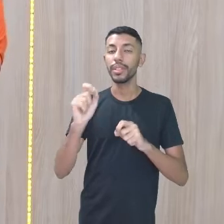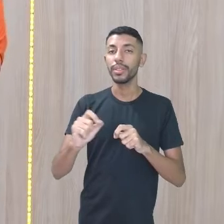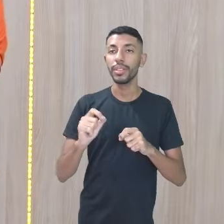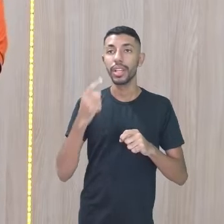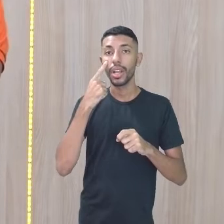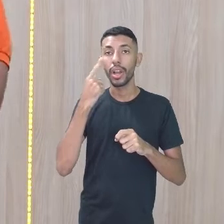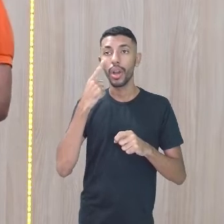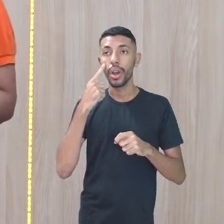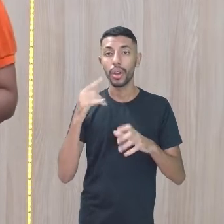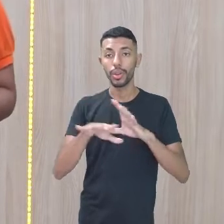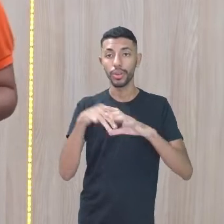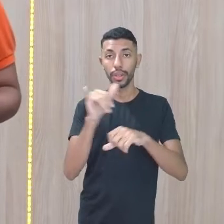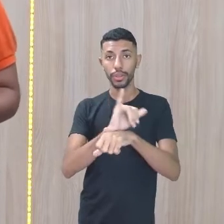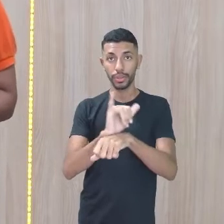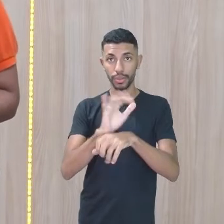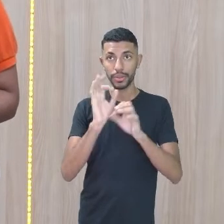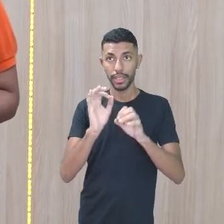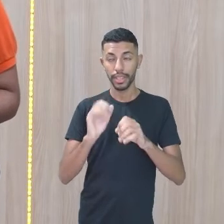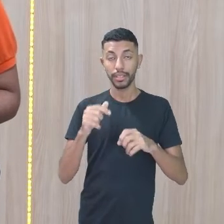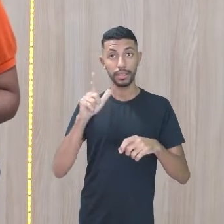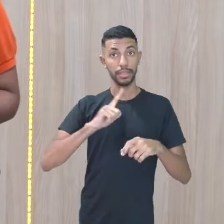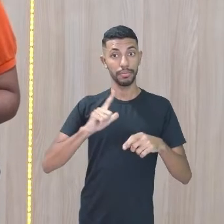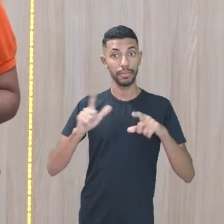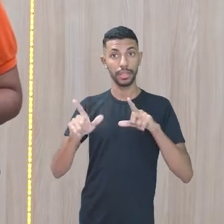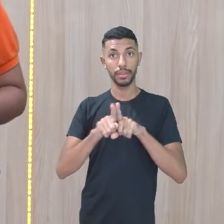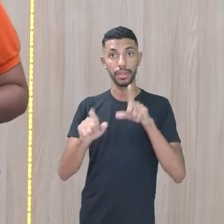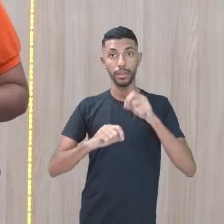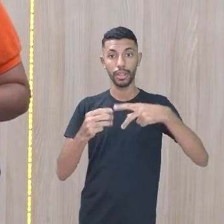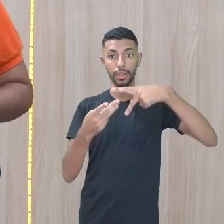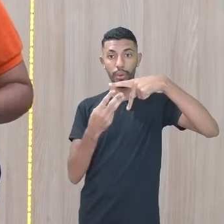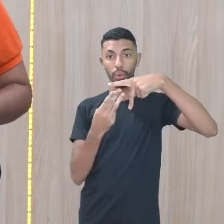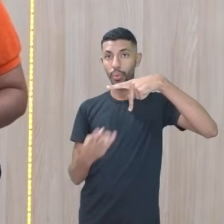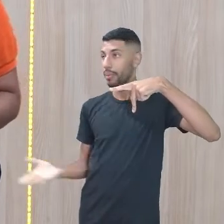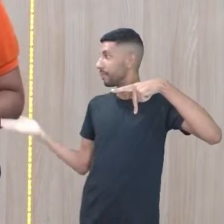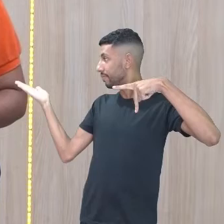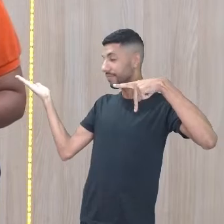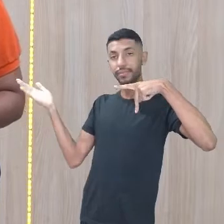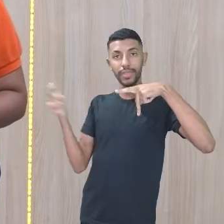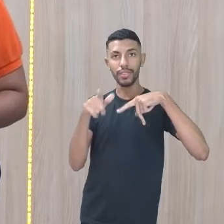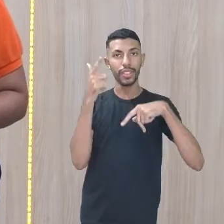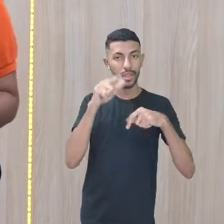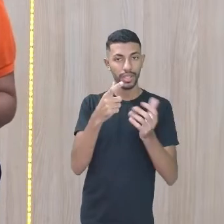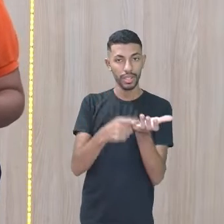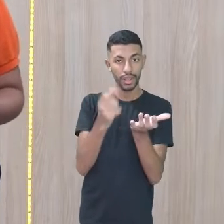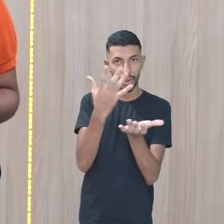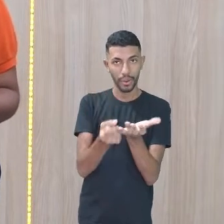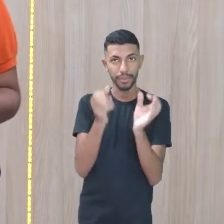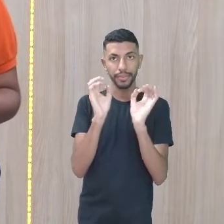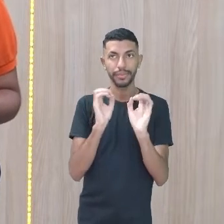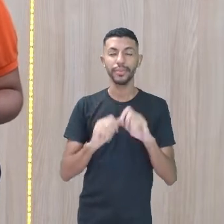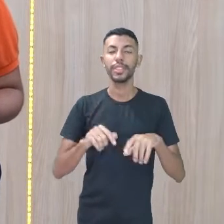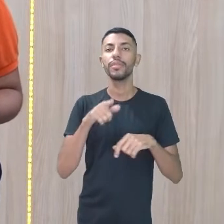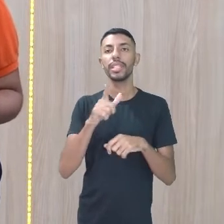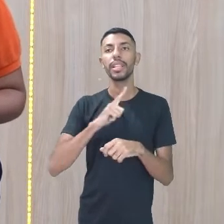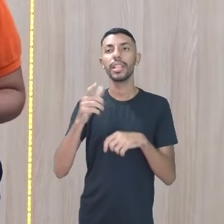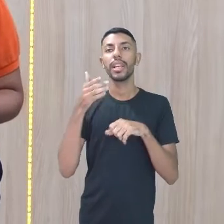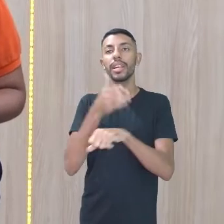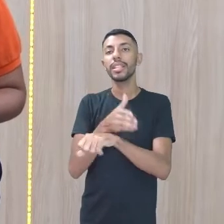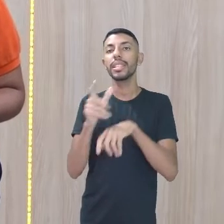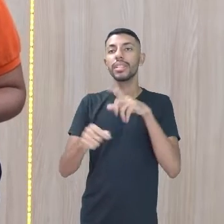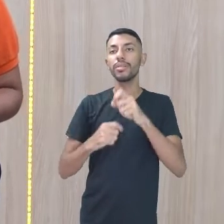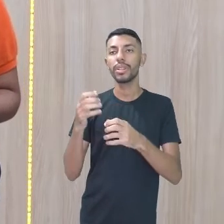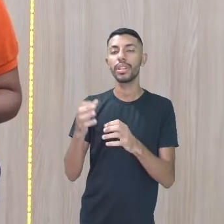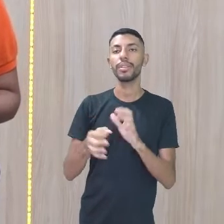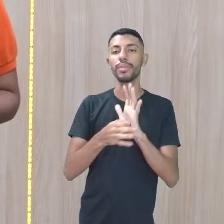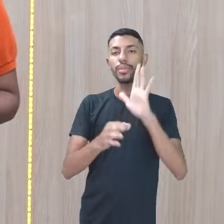aqui do lado para você apontar a câmera do seu celular e baixar o app, tá certo? Lá você tem acesso ao chat ao vivo